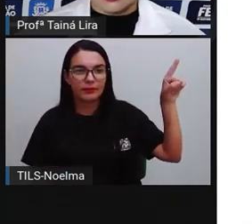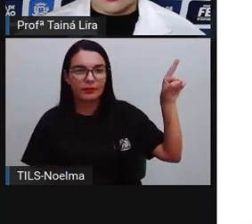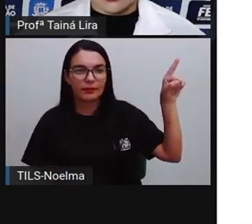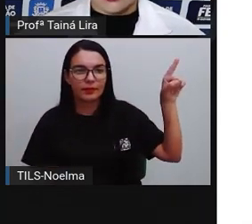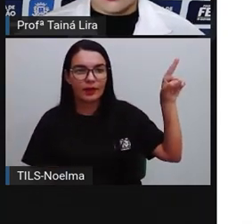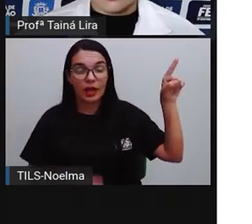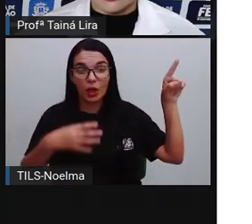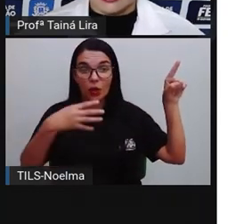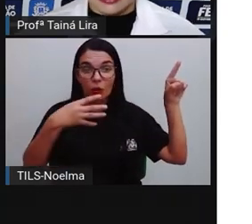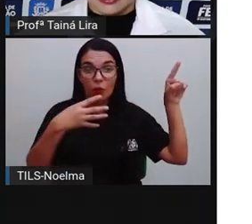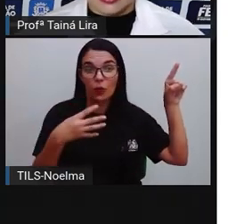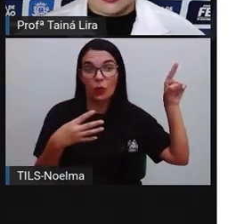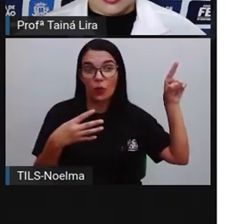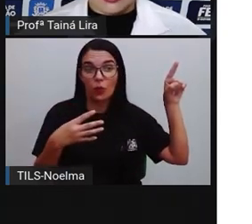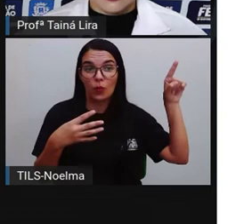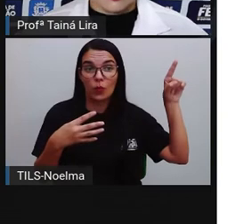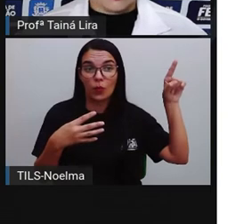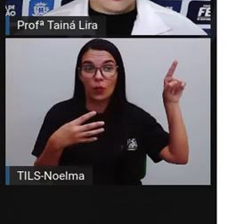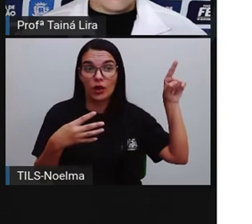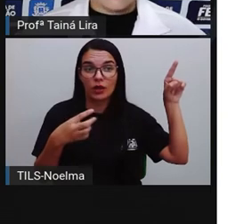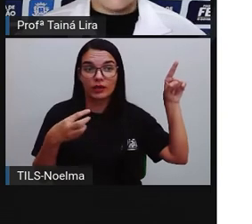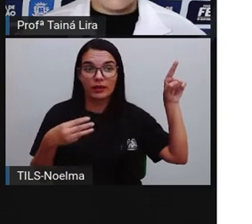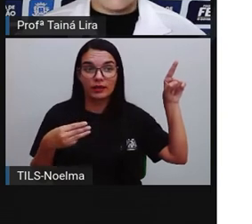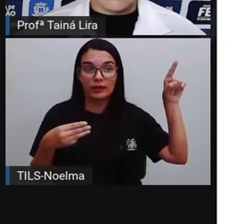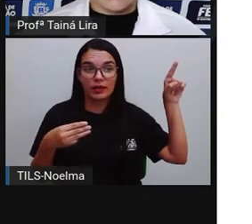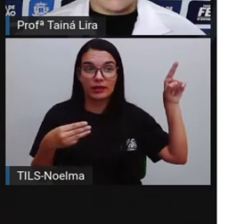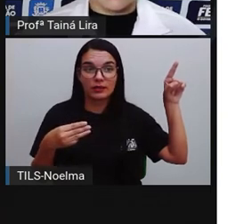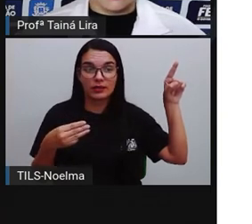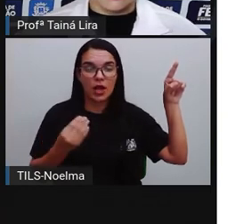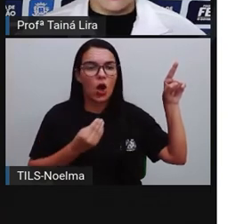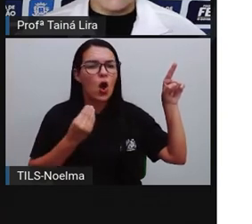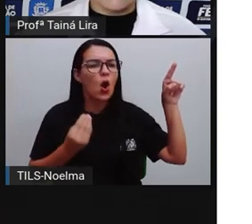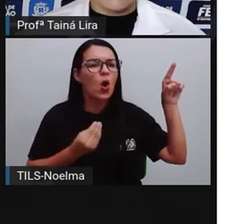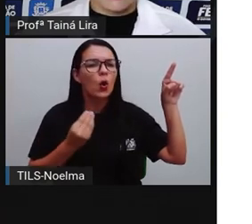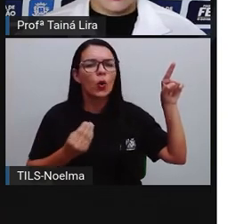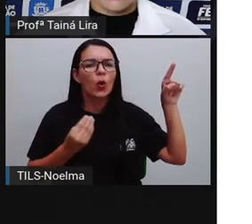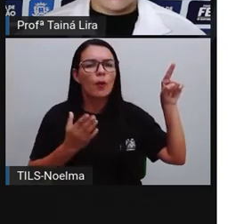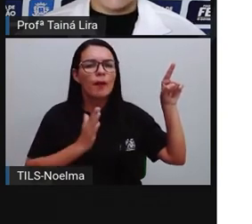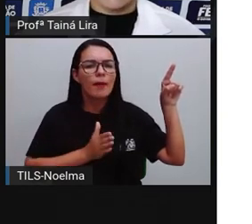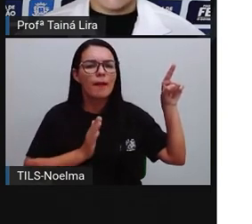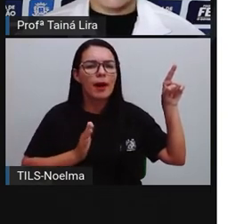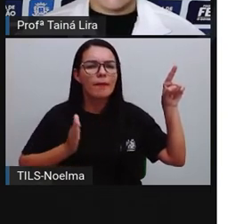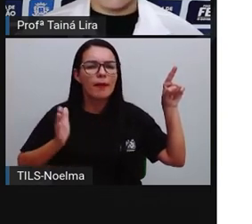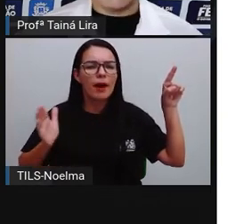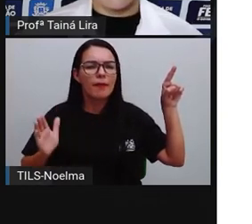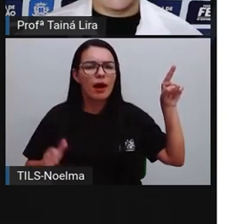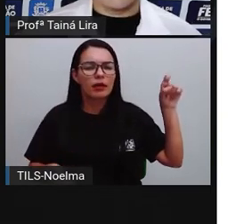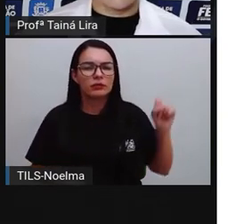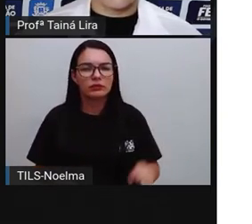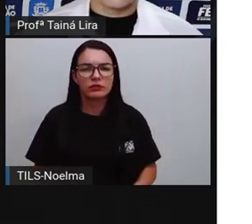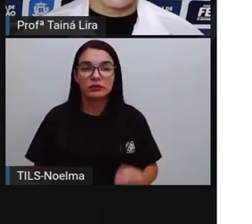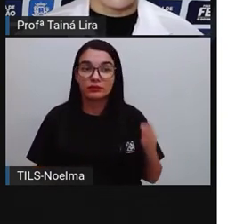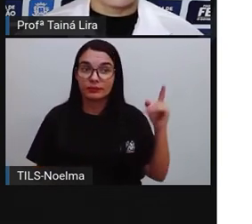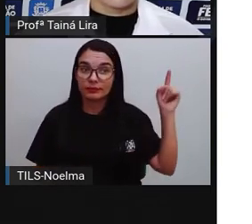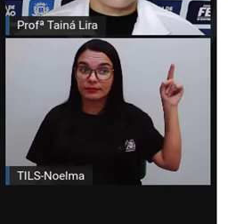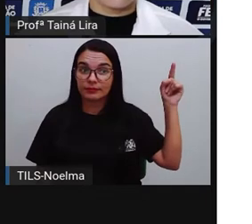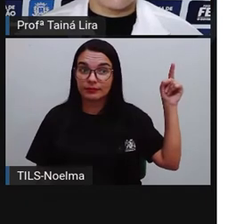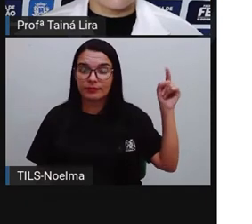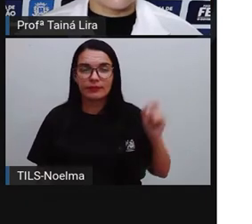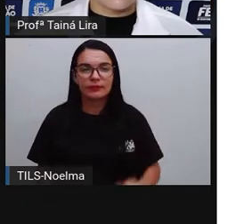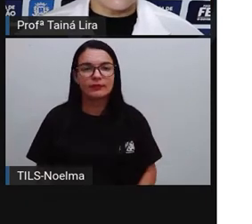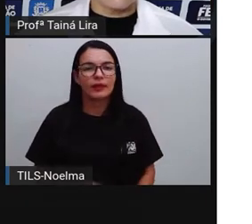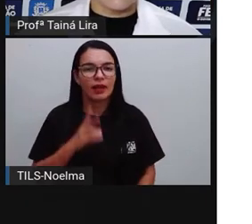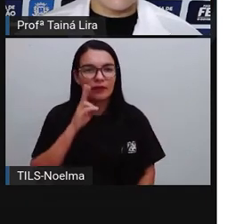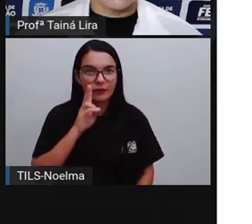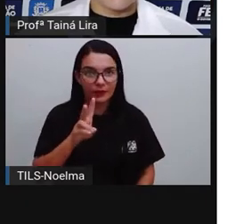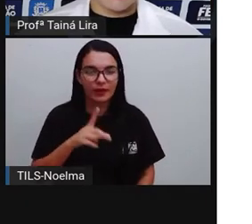certo ah tá eu não é esse 43 ó Então como é que eu decomponho pro eu